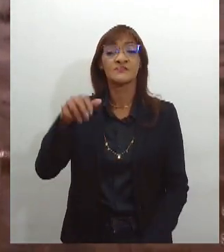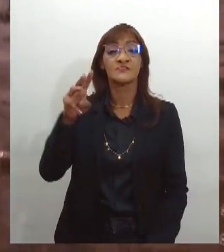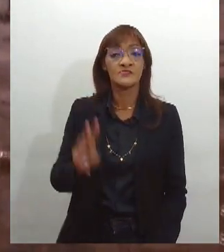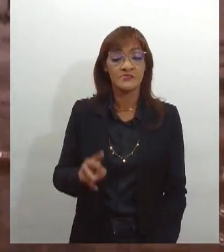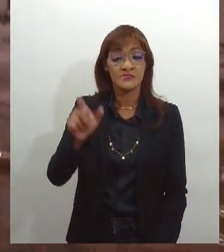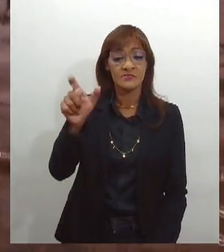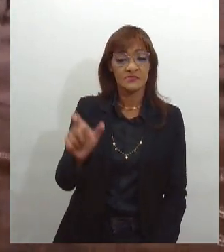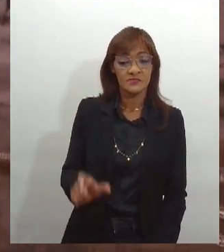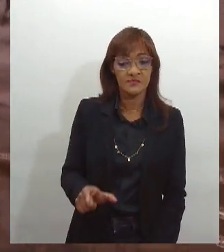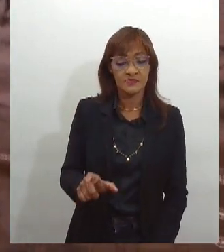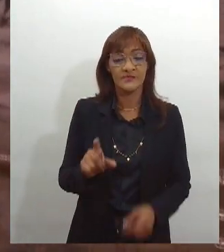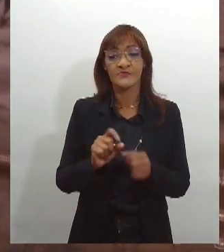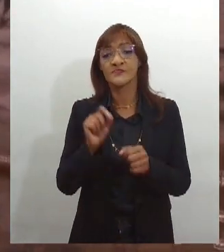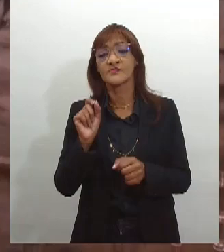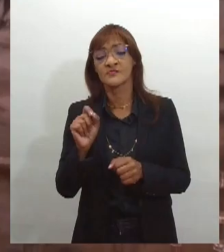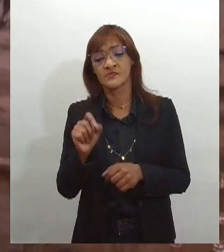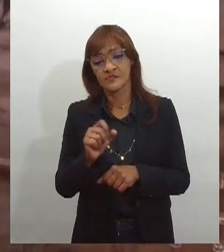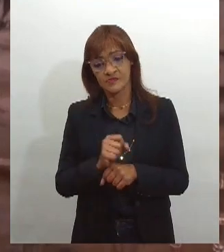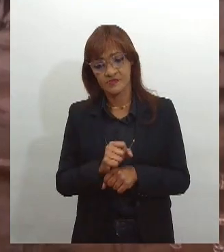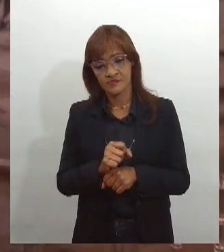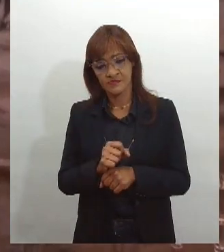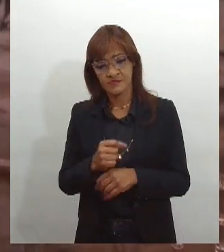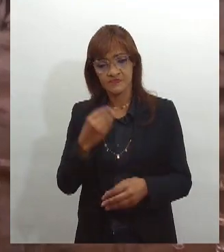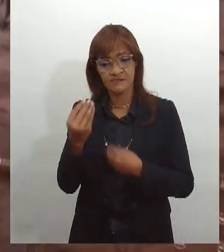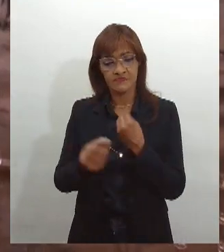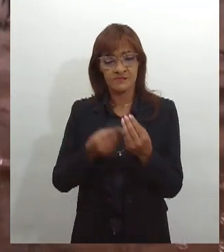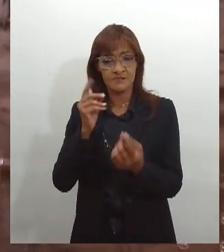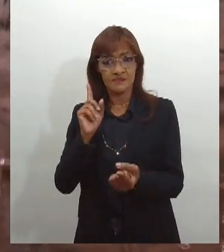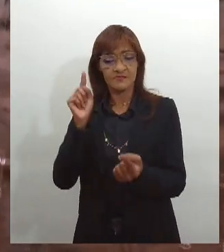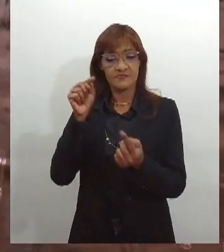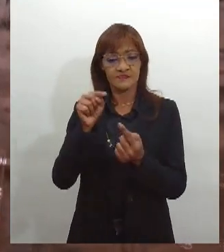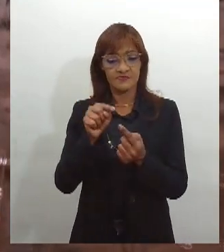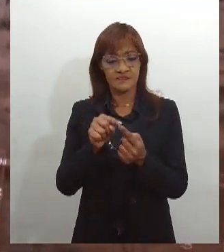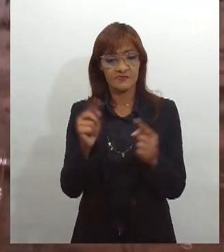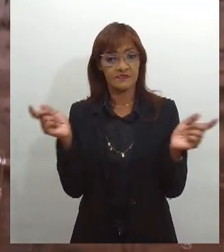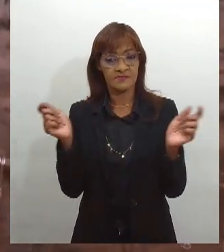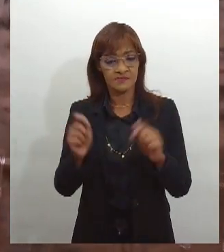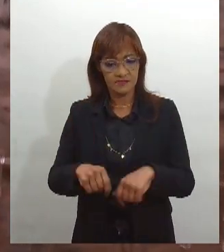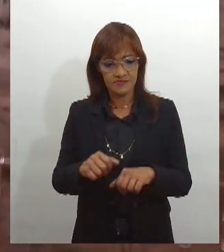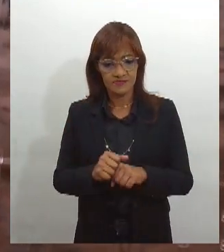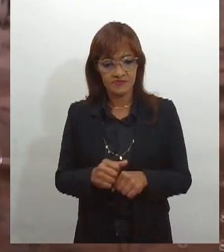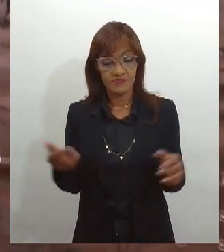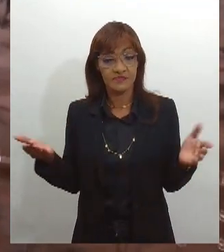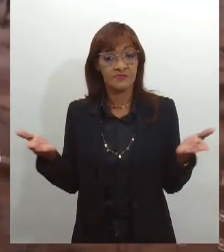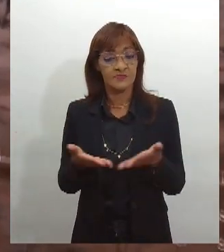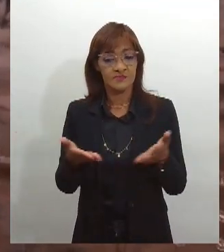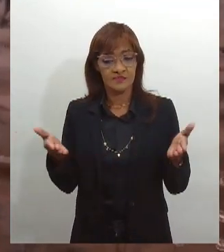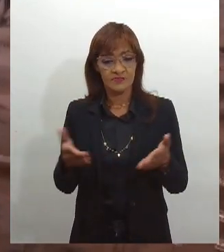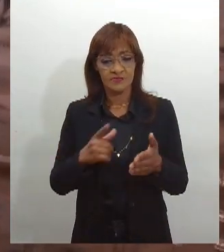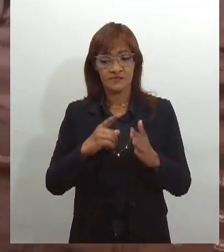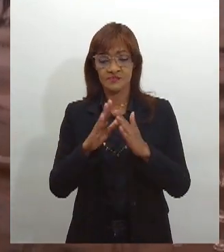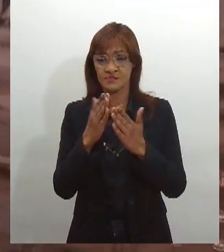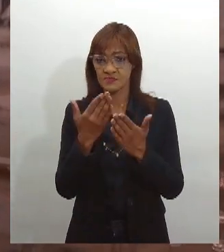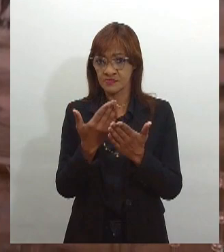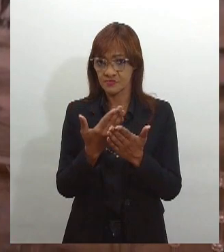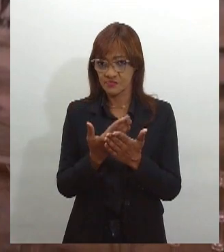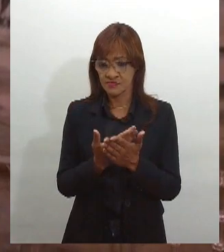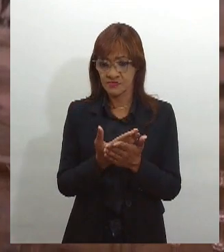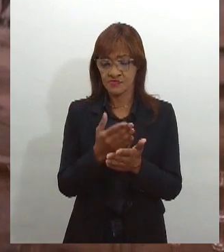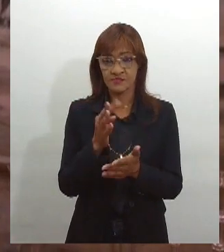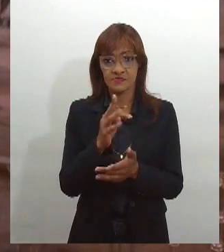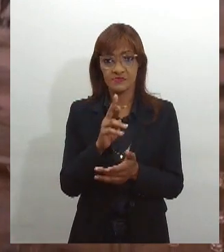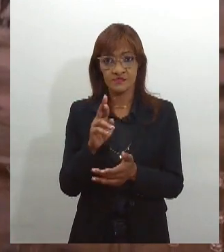para que objetivo o Palácio foi construído. Hoje abriga a Escola da Elese, mas